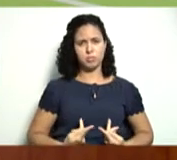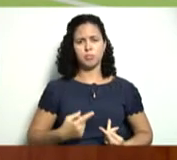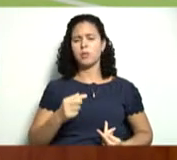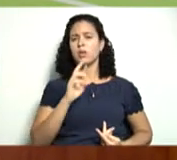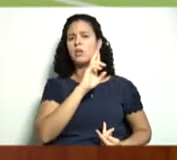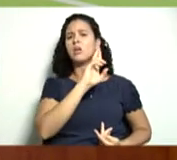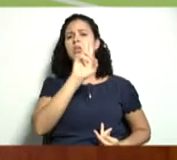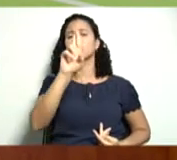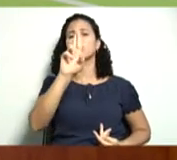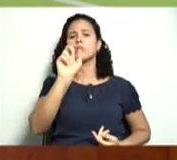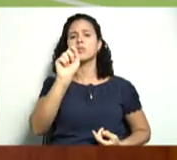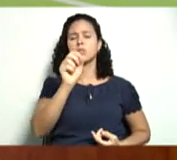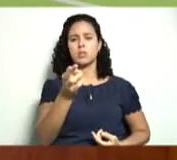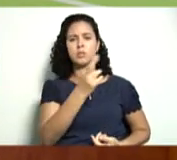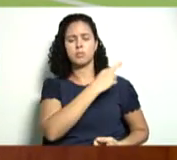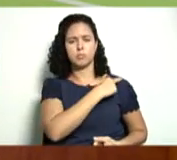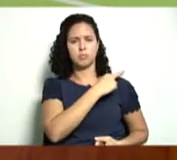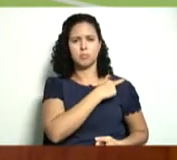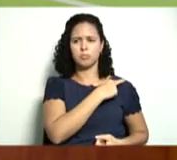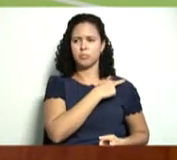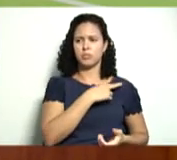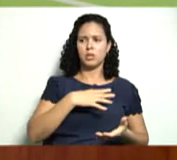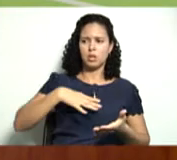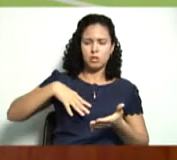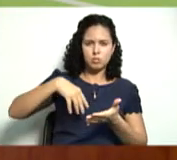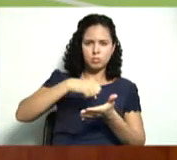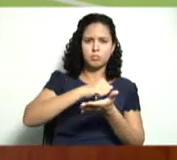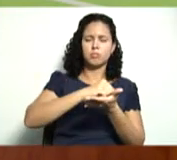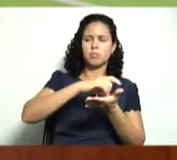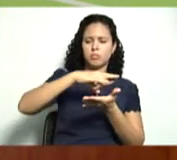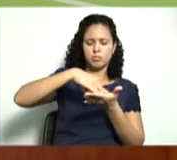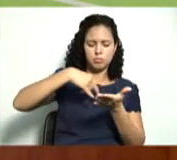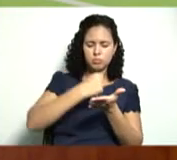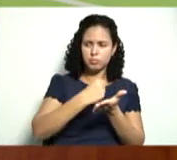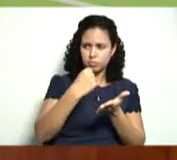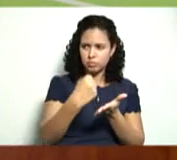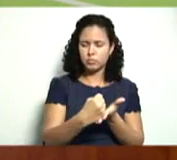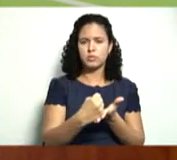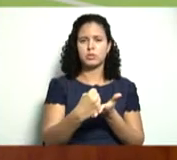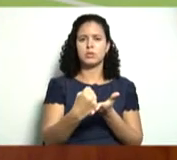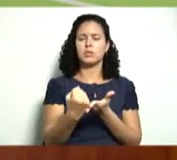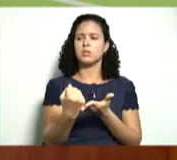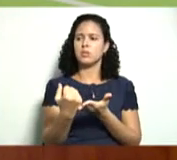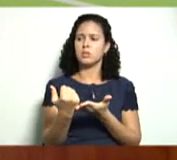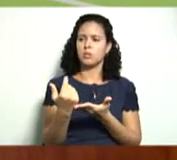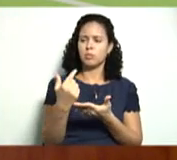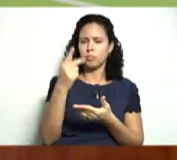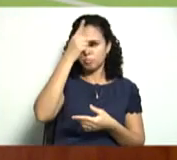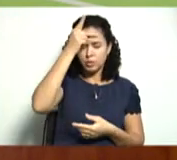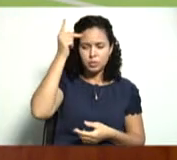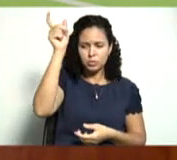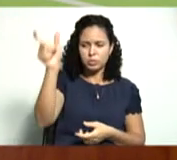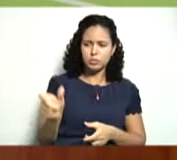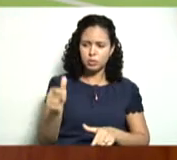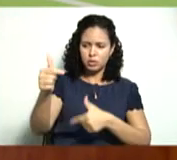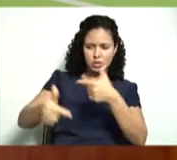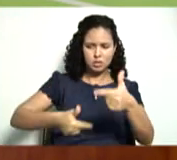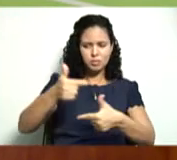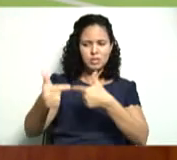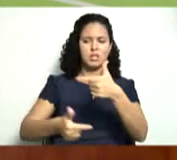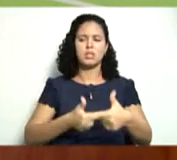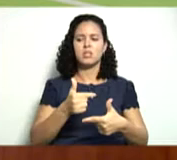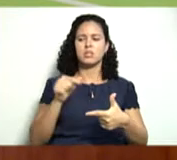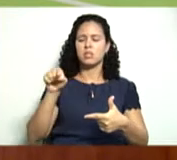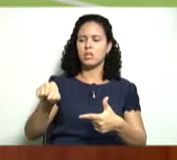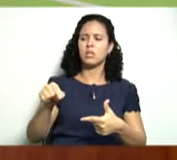demissões saúde do trabalhador qualidade de vida do trabalhador remuneração carreiras ou seja